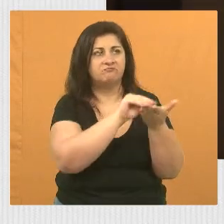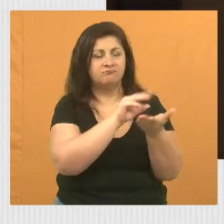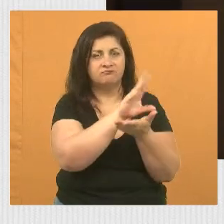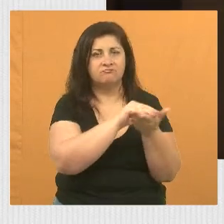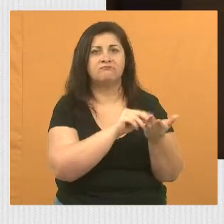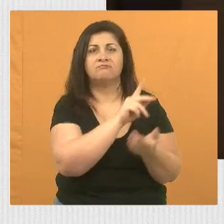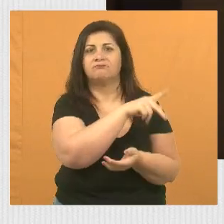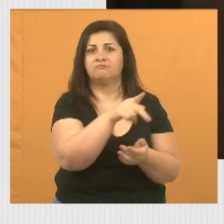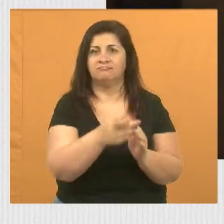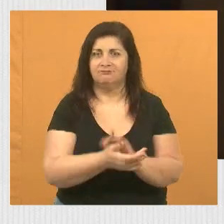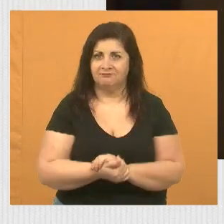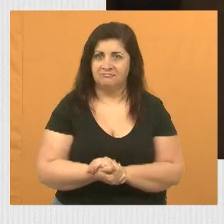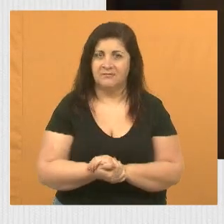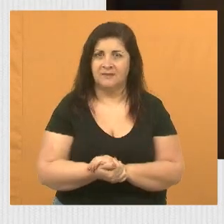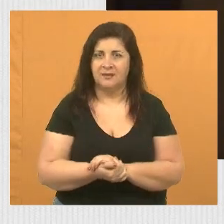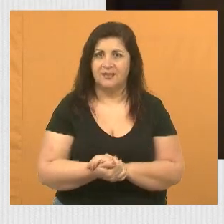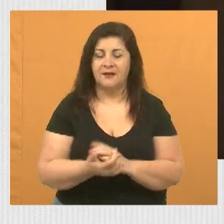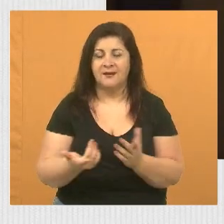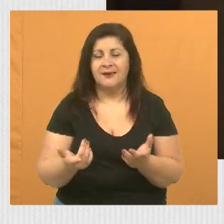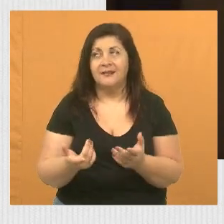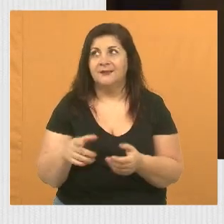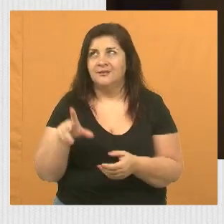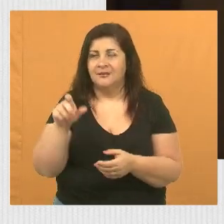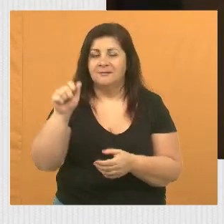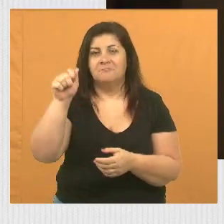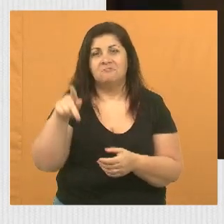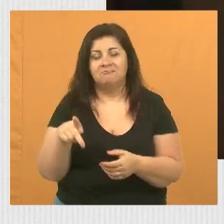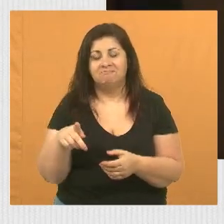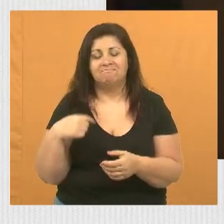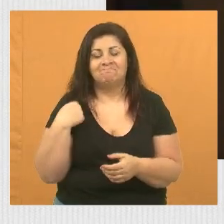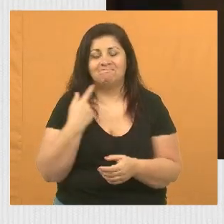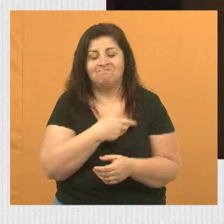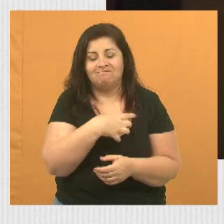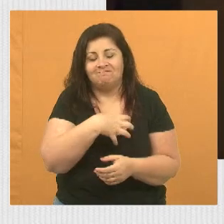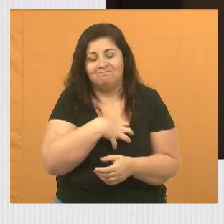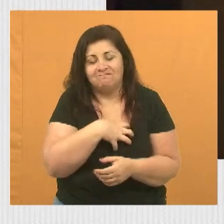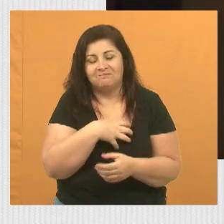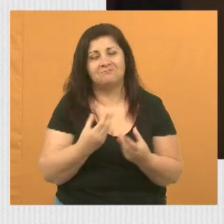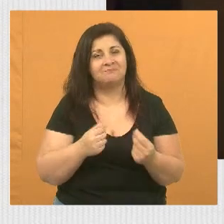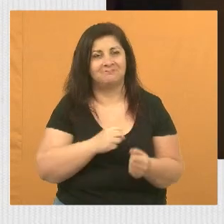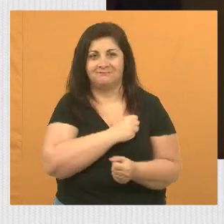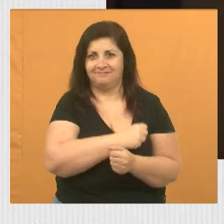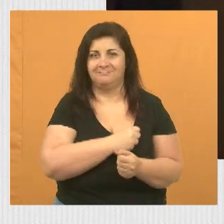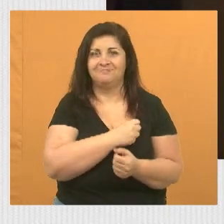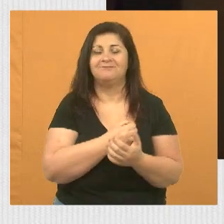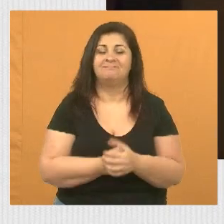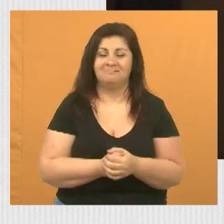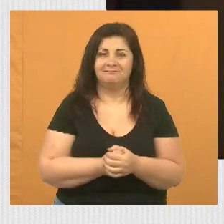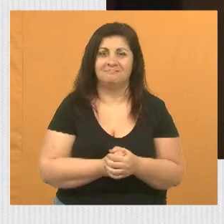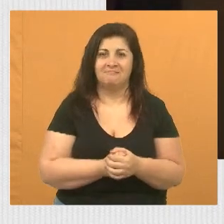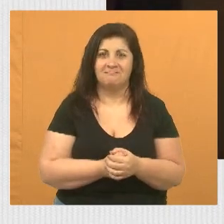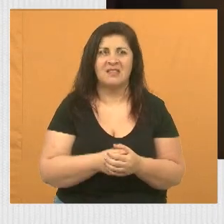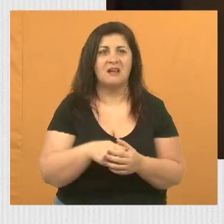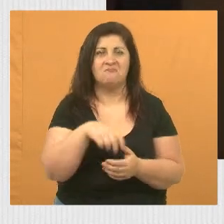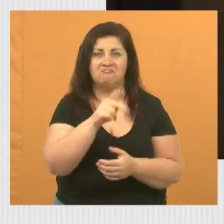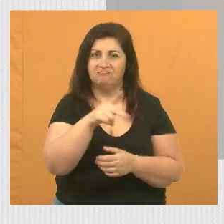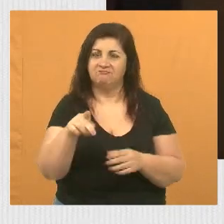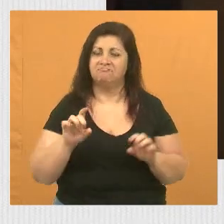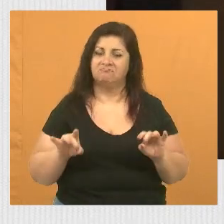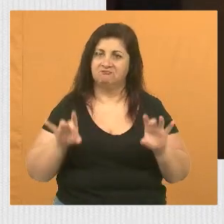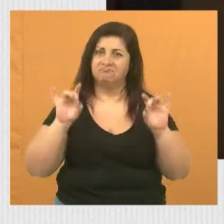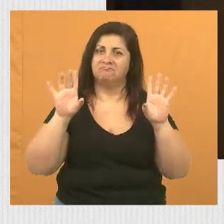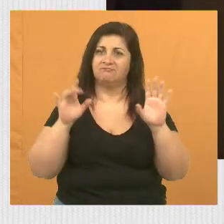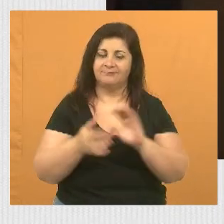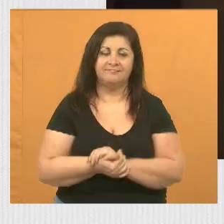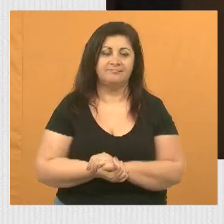aposentou, nós sentimos muito. E a gente até hoje sente muita falta da Rosiane. Ela fez a diferença na escola.